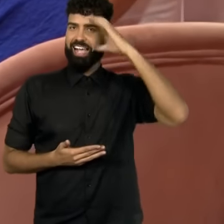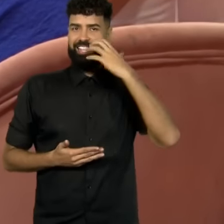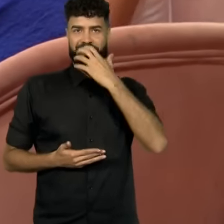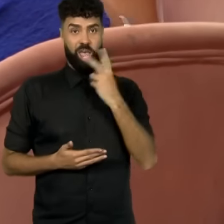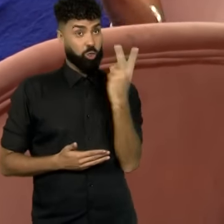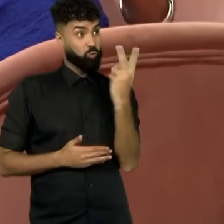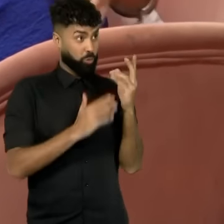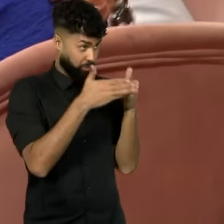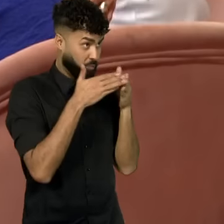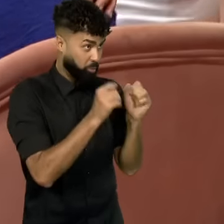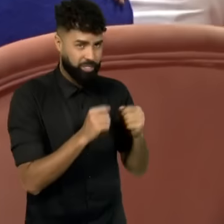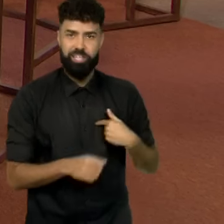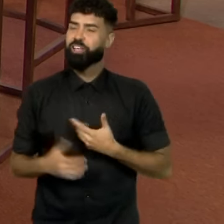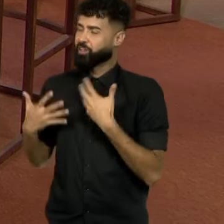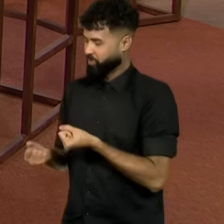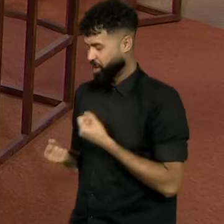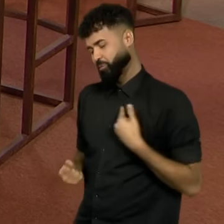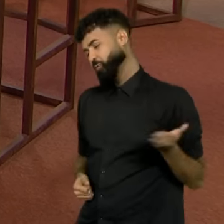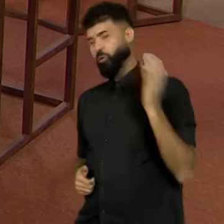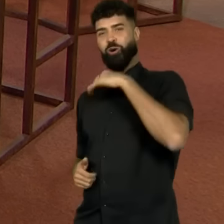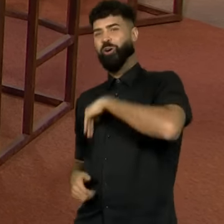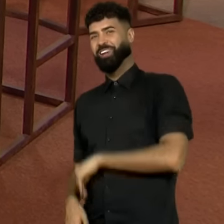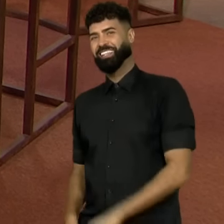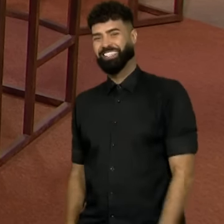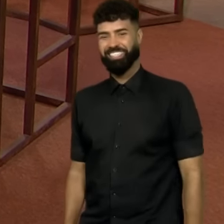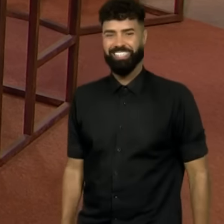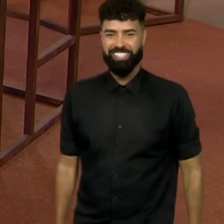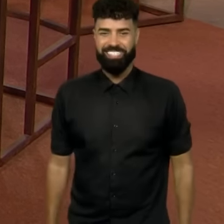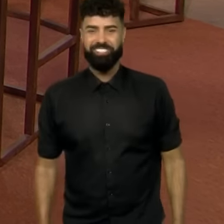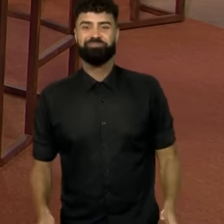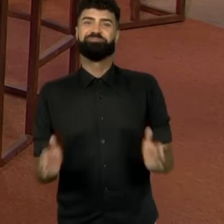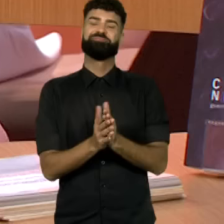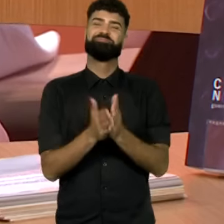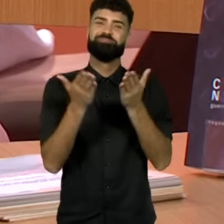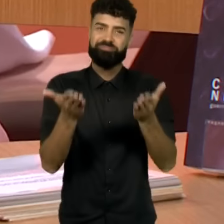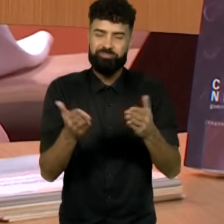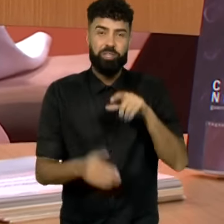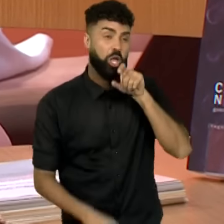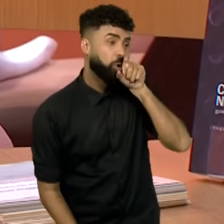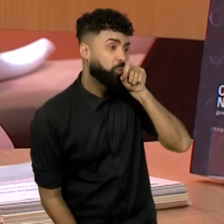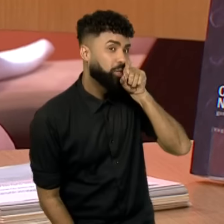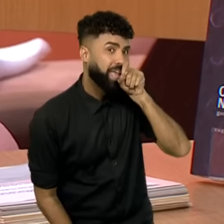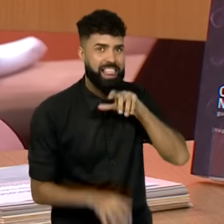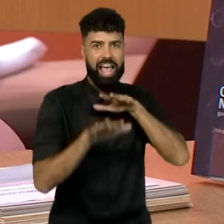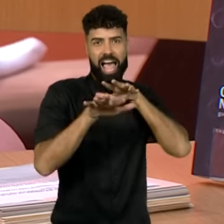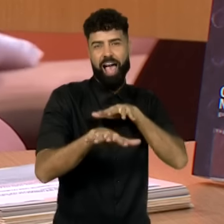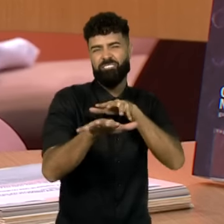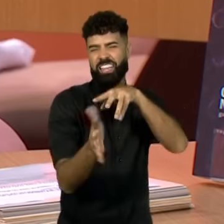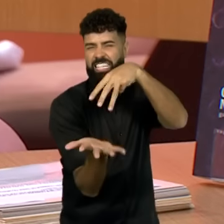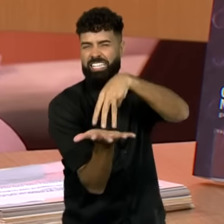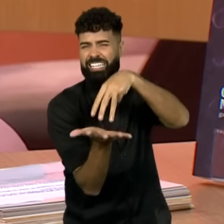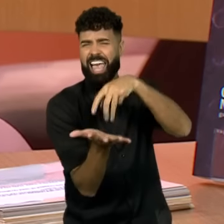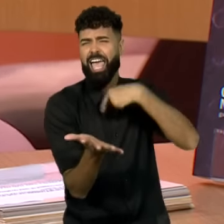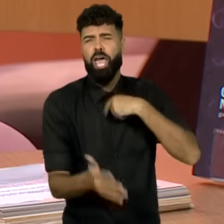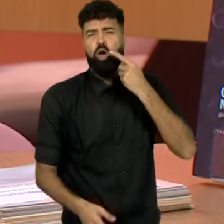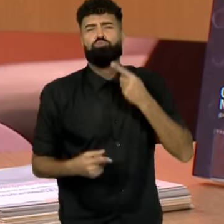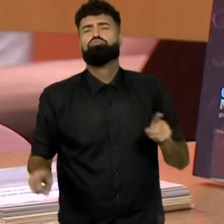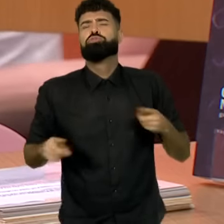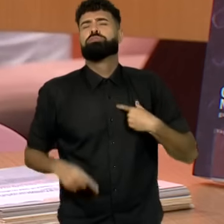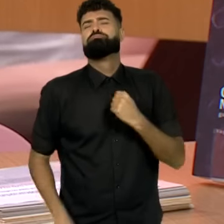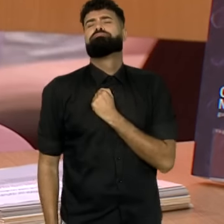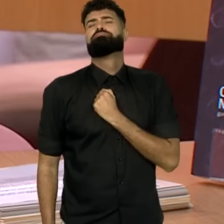lá. Agora, né, Tia Surica? Vamos lá? Bom, gente, Portela na Avenida virou um hino para esses portelenses há vários